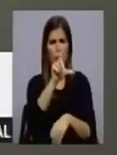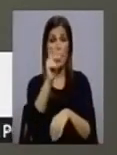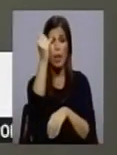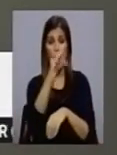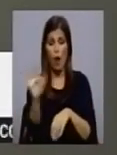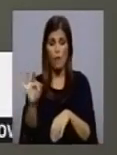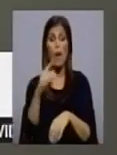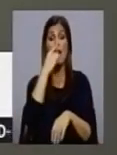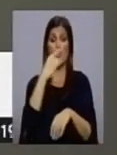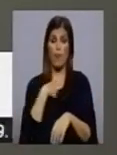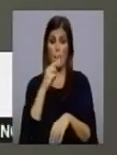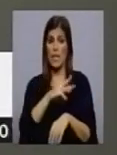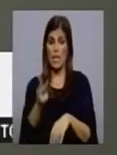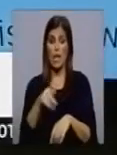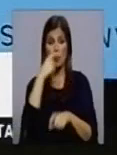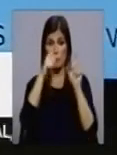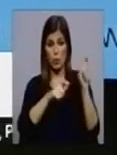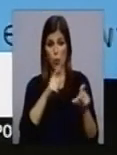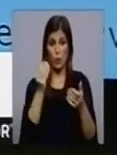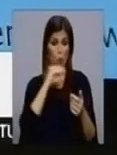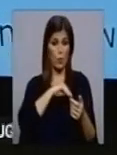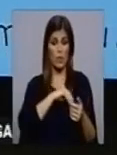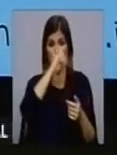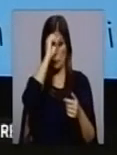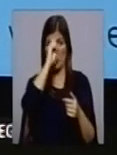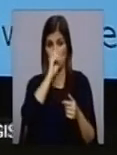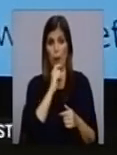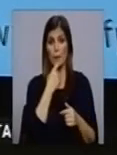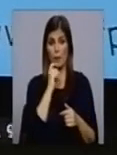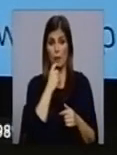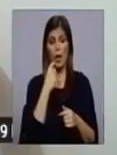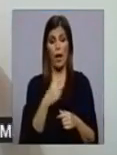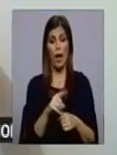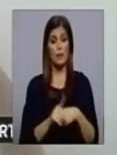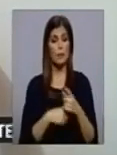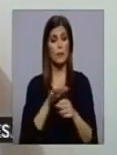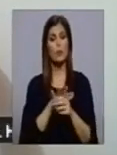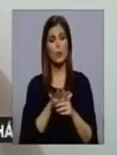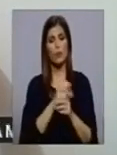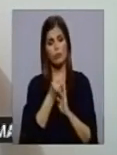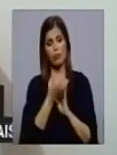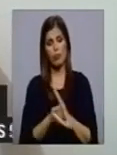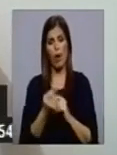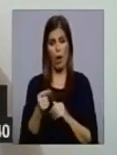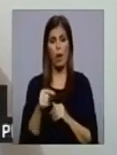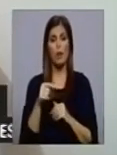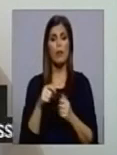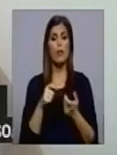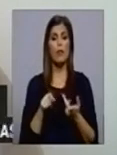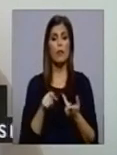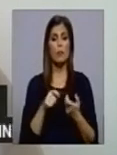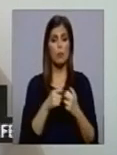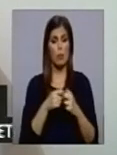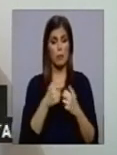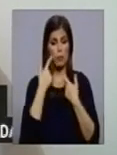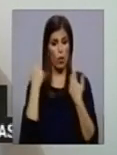de trabalhadores sem salário em abril. Há sempre a esperança que corram bem as situações, mas não foi isso que se verificou. E as consequências, obviamente, estão a